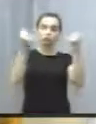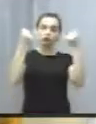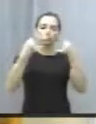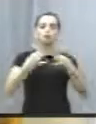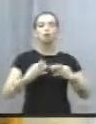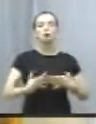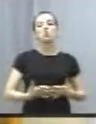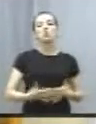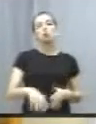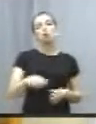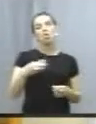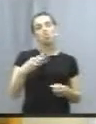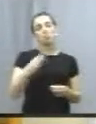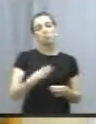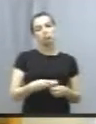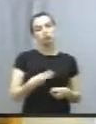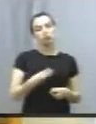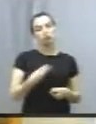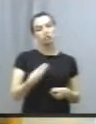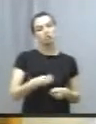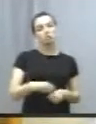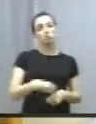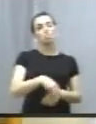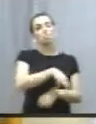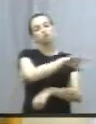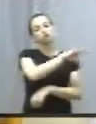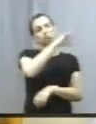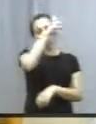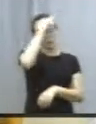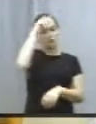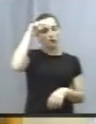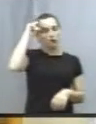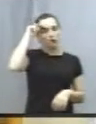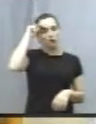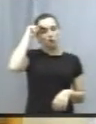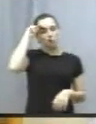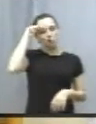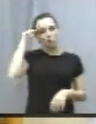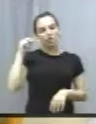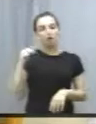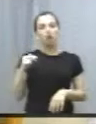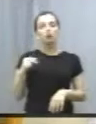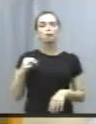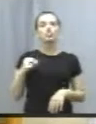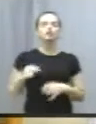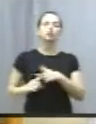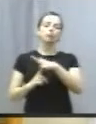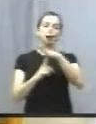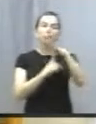prefeito de Matão, explique o prefeito de São Paulo, explique o prefeito de várias cidades.